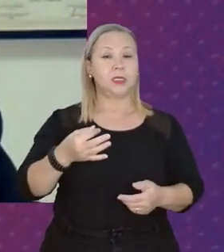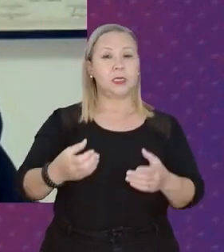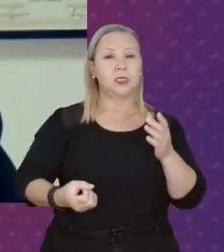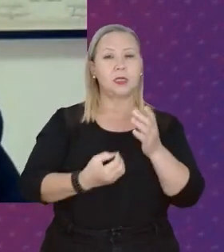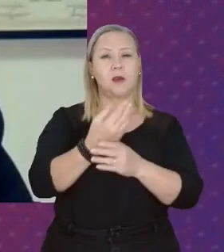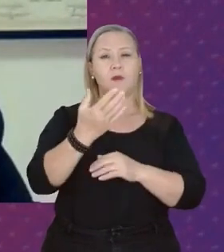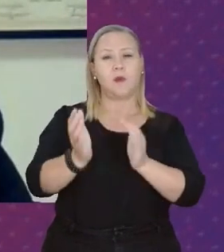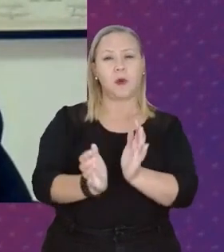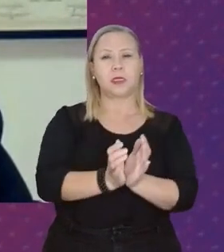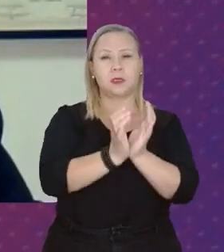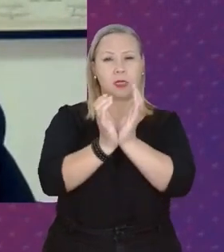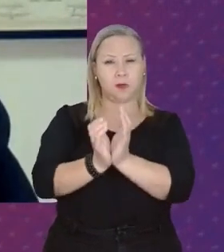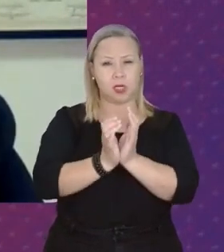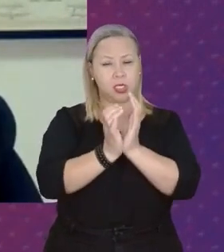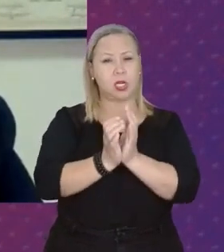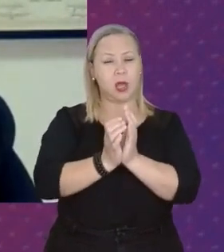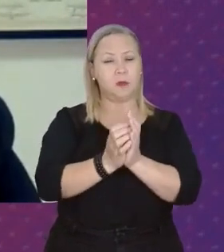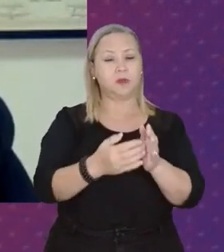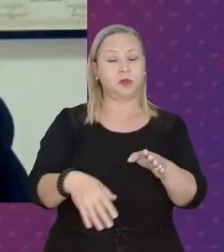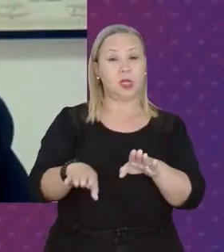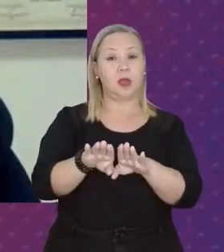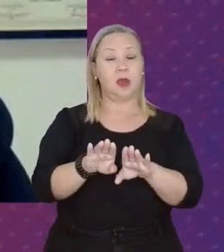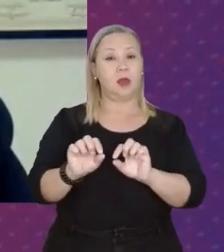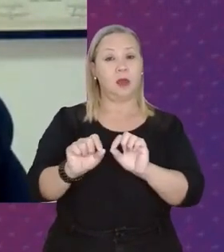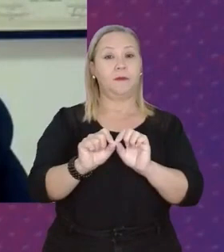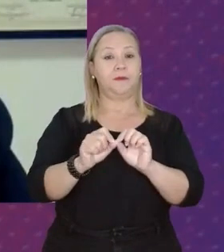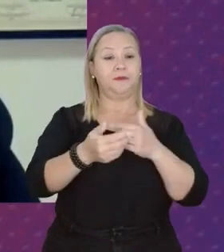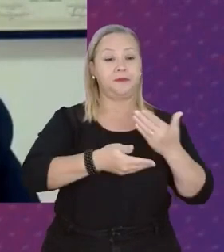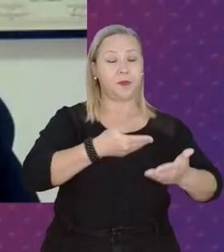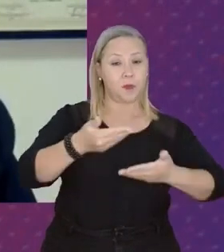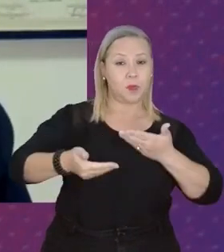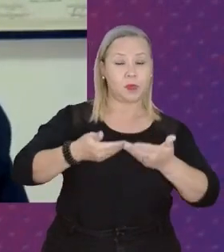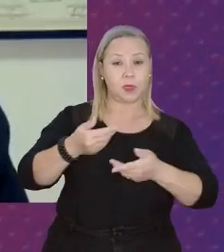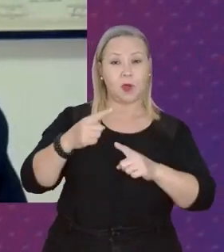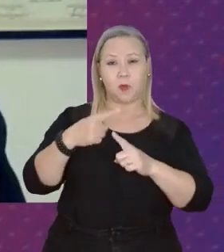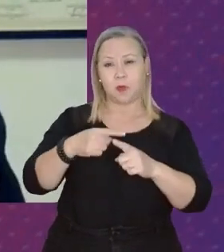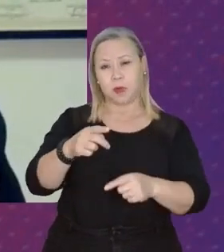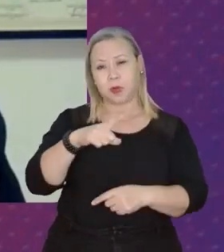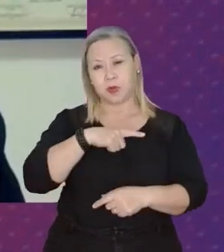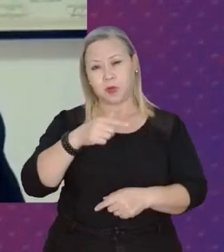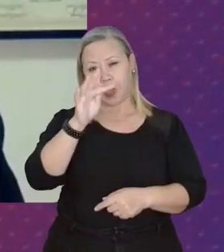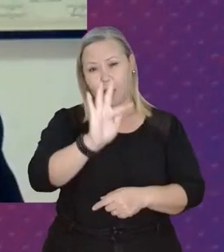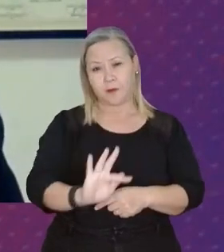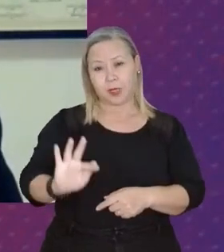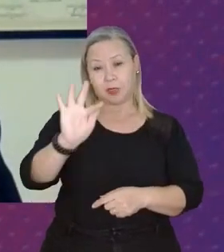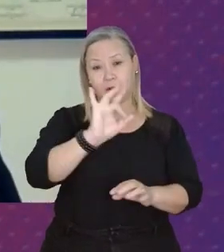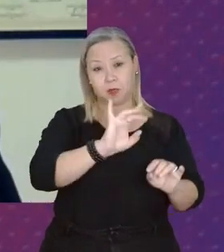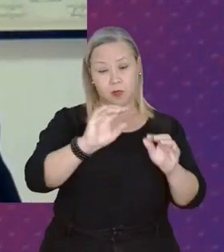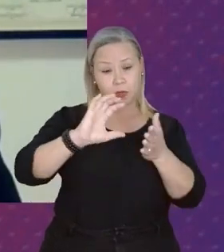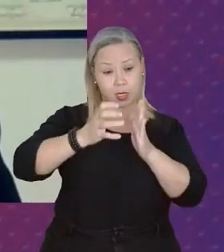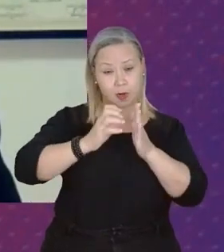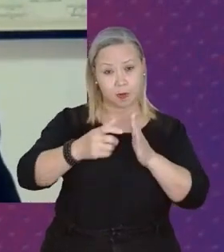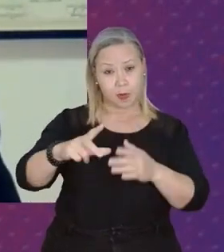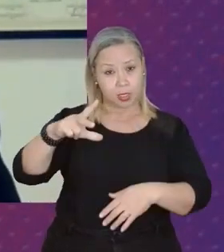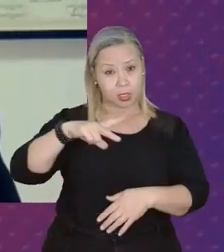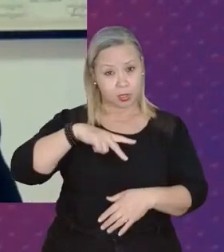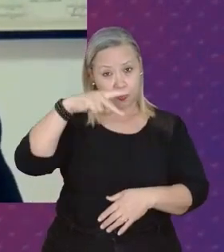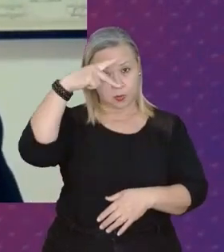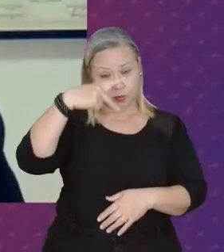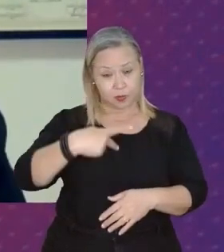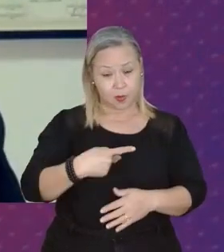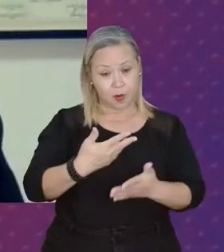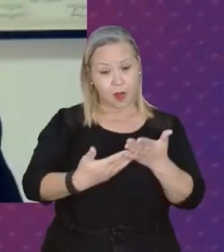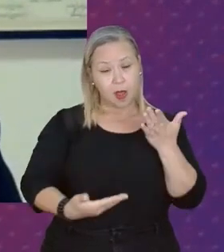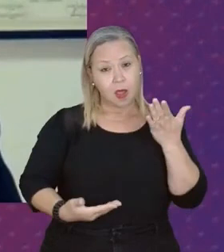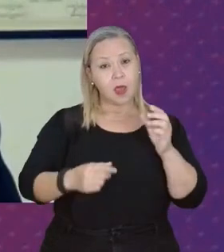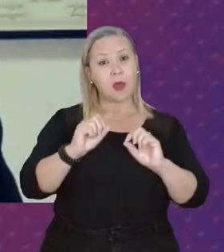chapa proporcional mesmo, porque quando a gente tem a federação, cada partido individualmente acaba perdendo